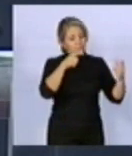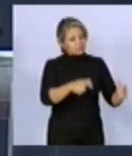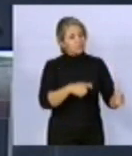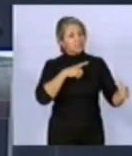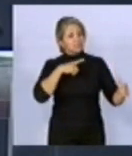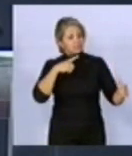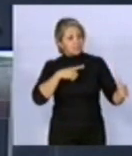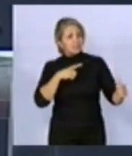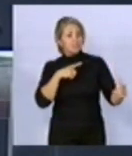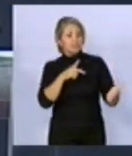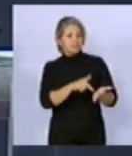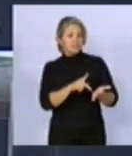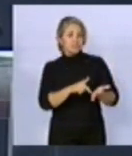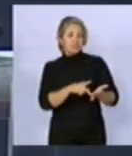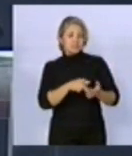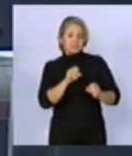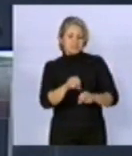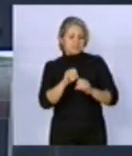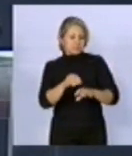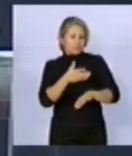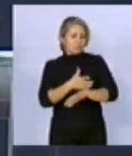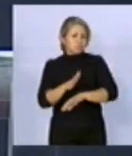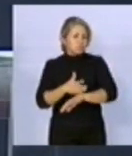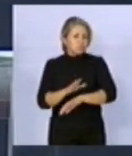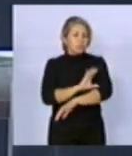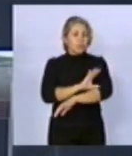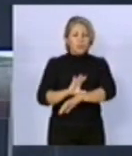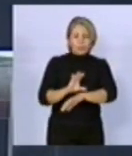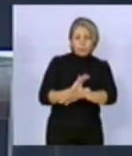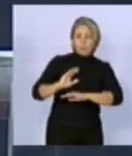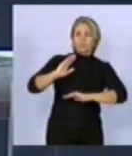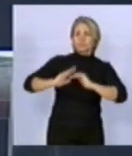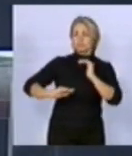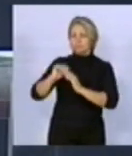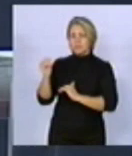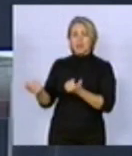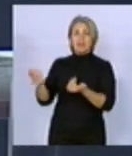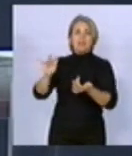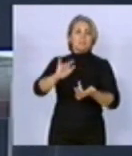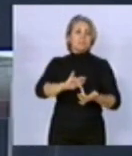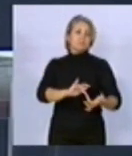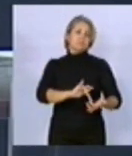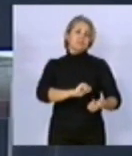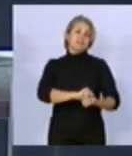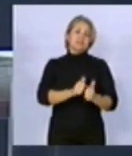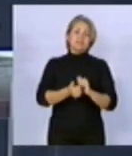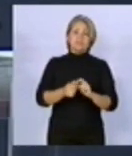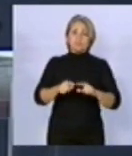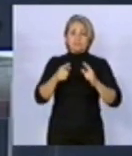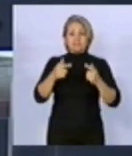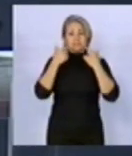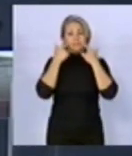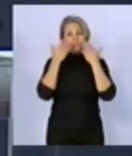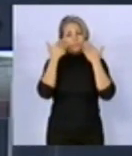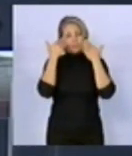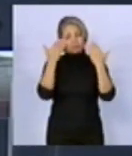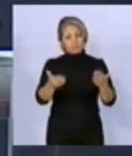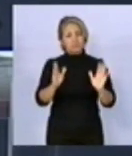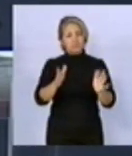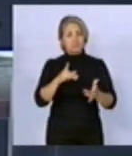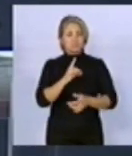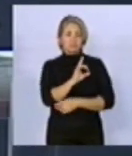um ministrou vários cursos para adaptação mas infelizmente como já outros mostraram aqui apenas